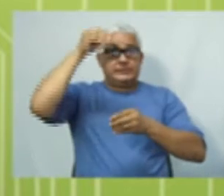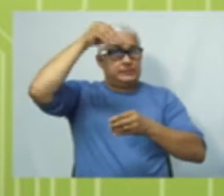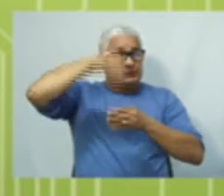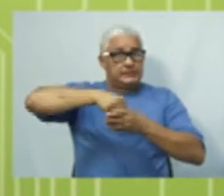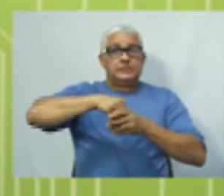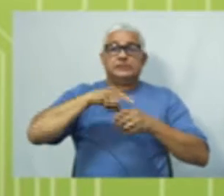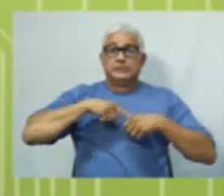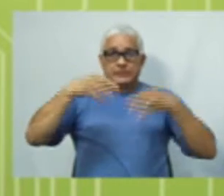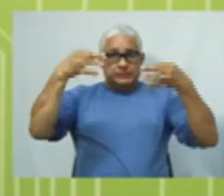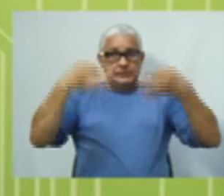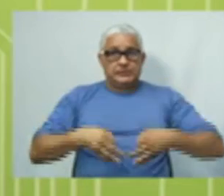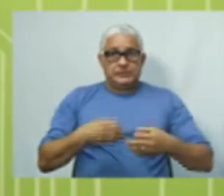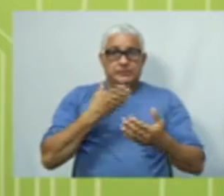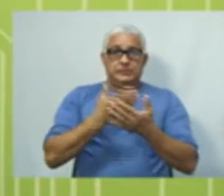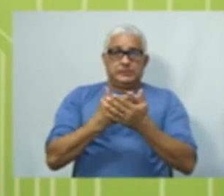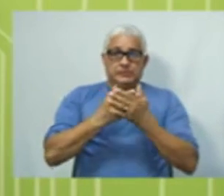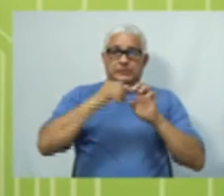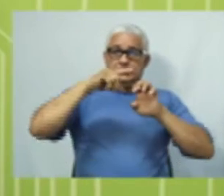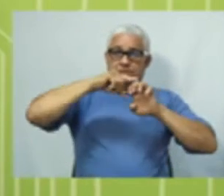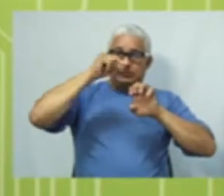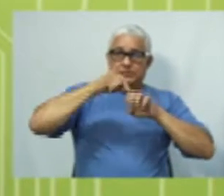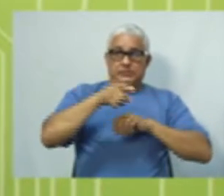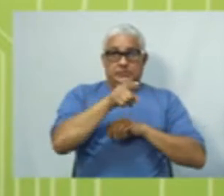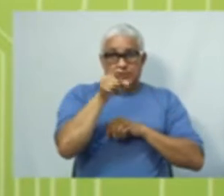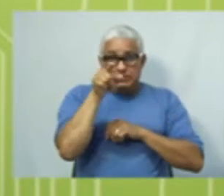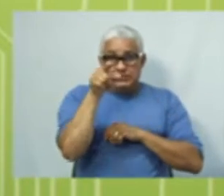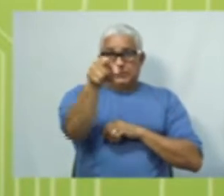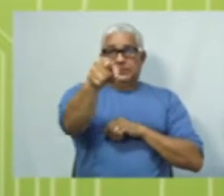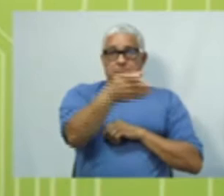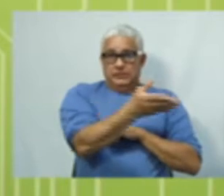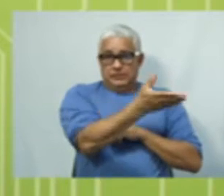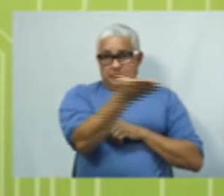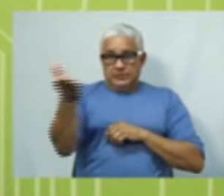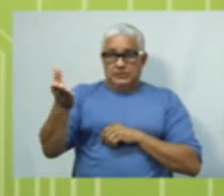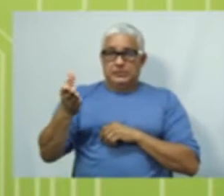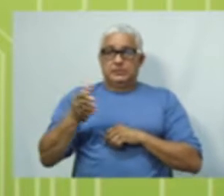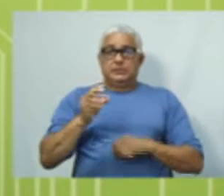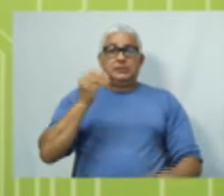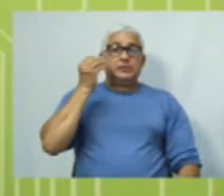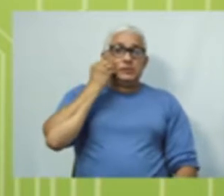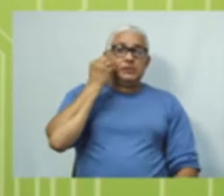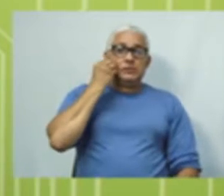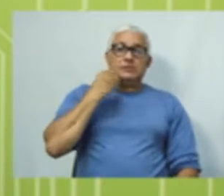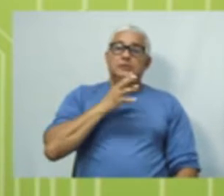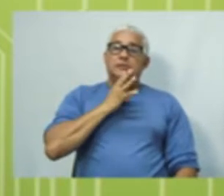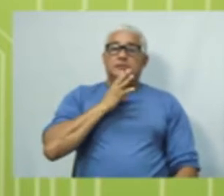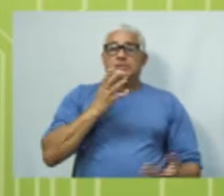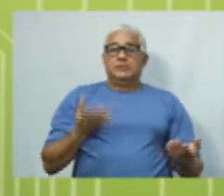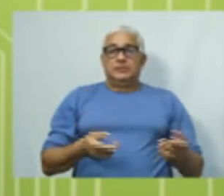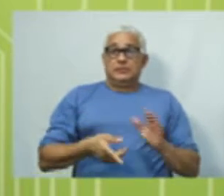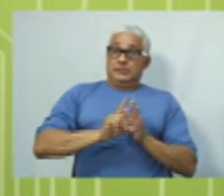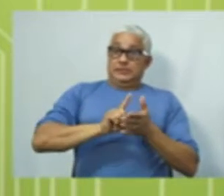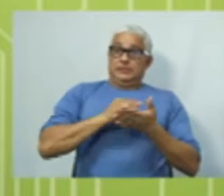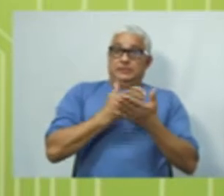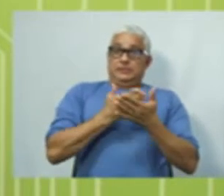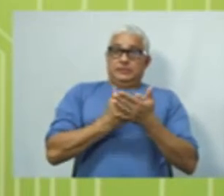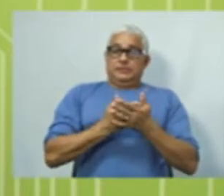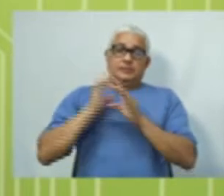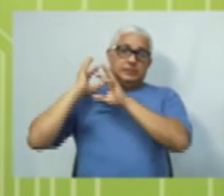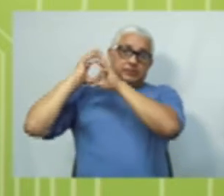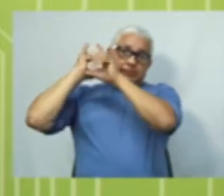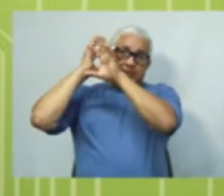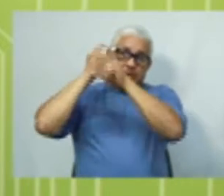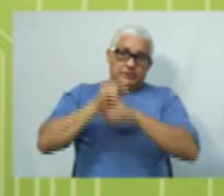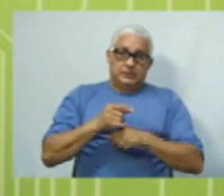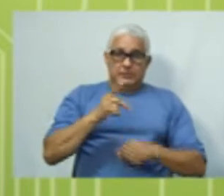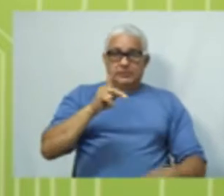Eu tenho certeza que na aula de empreendedorismo vocês tiveram essa oportunidade também, logo antes da nossa aula, rever um plano